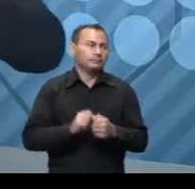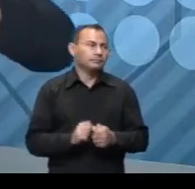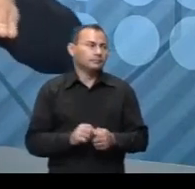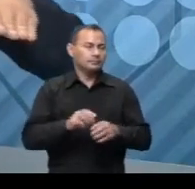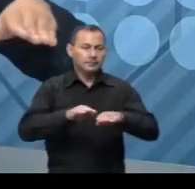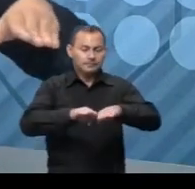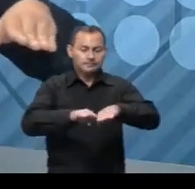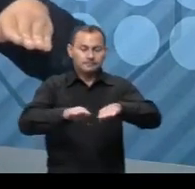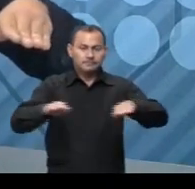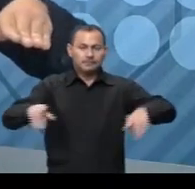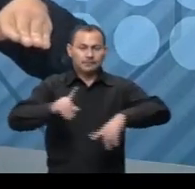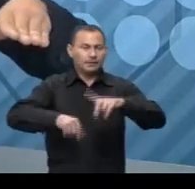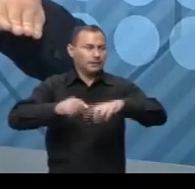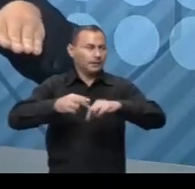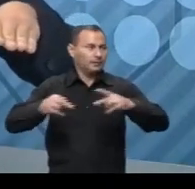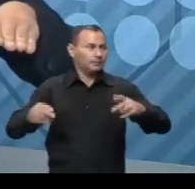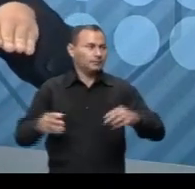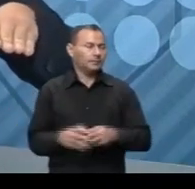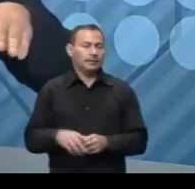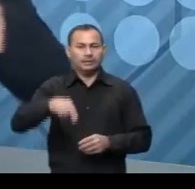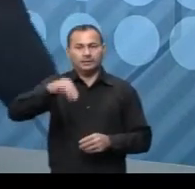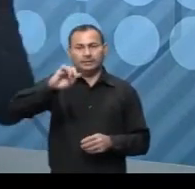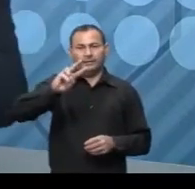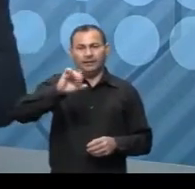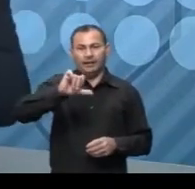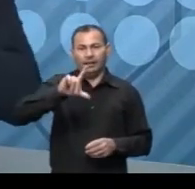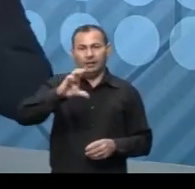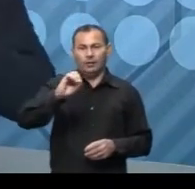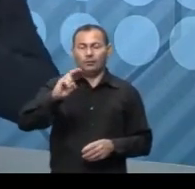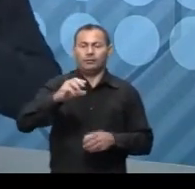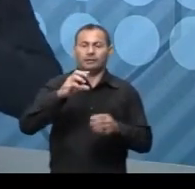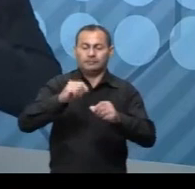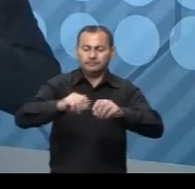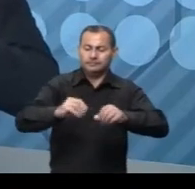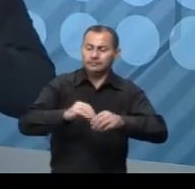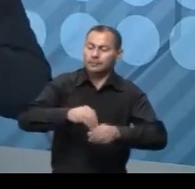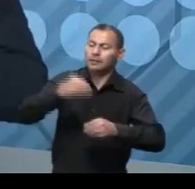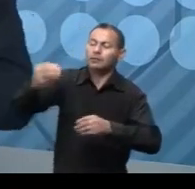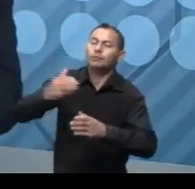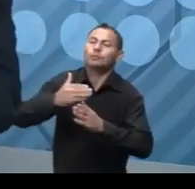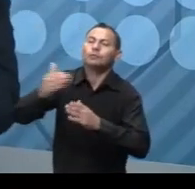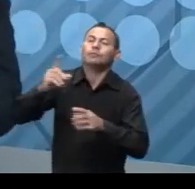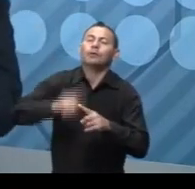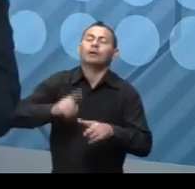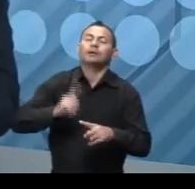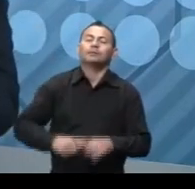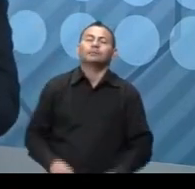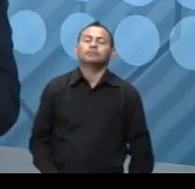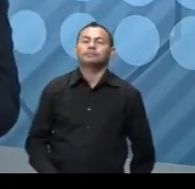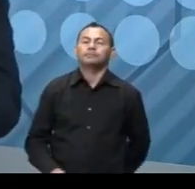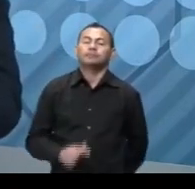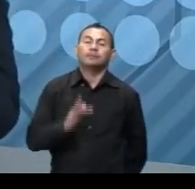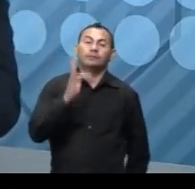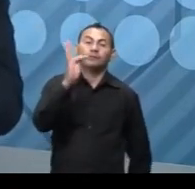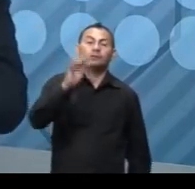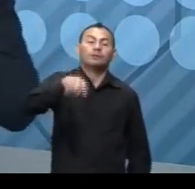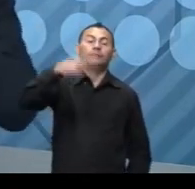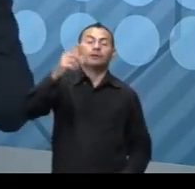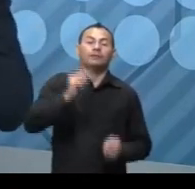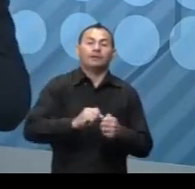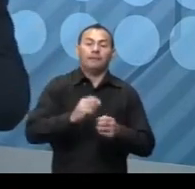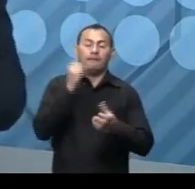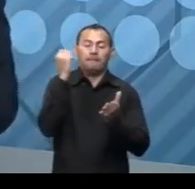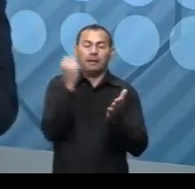o nivelamento do terreno. Nivelou o terreno, essa terra ele acumulou lá no fundo. Por quê? Porque futuramente, depois que ele